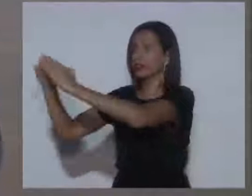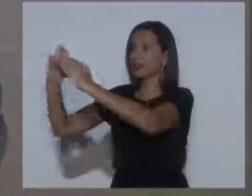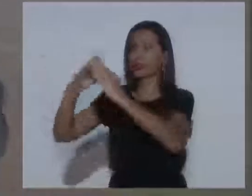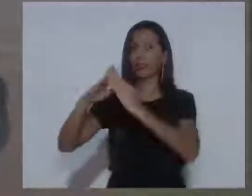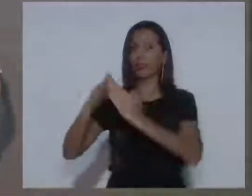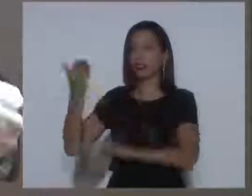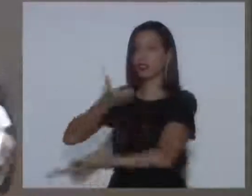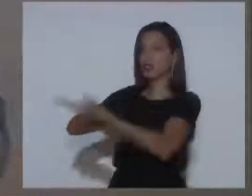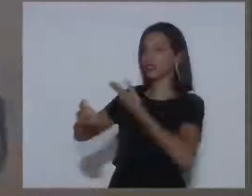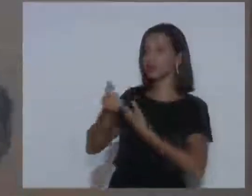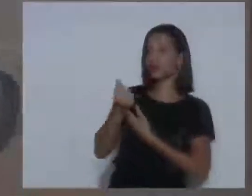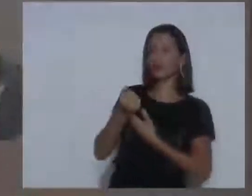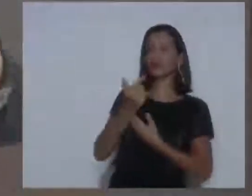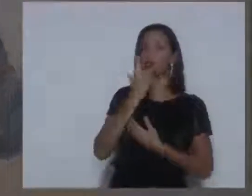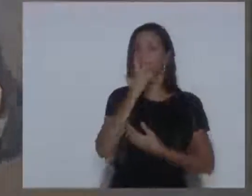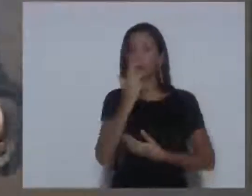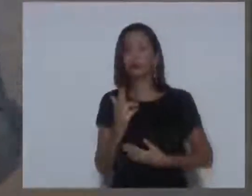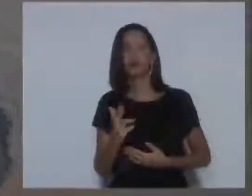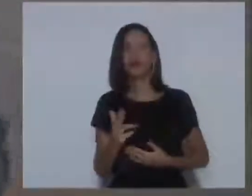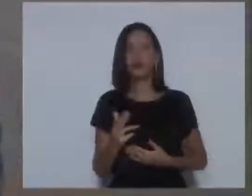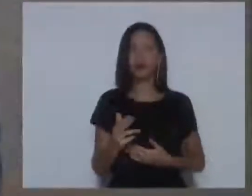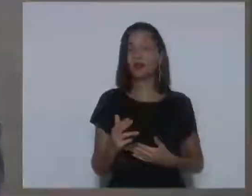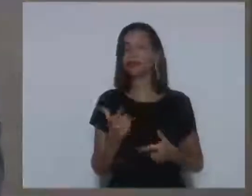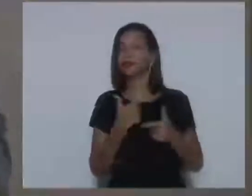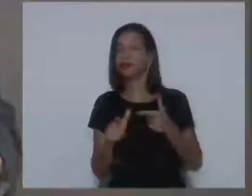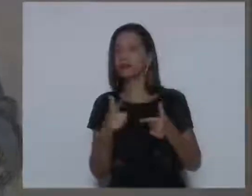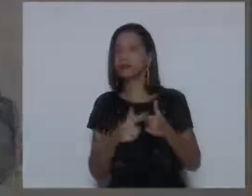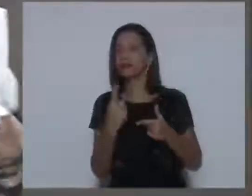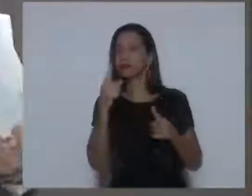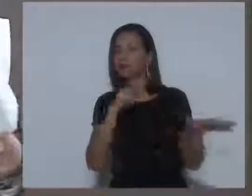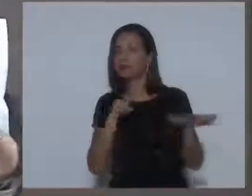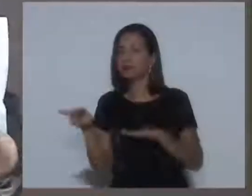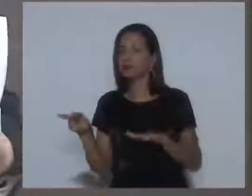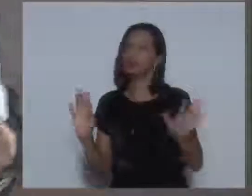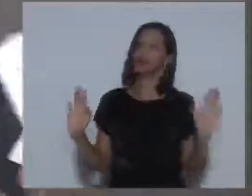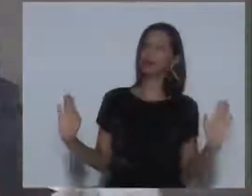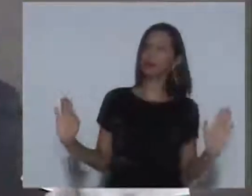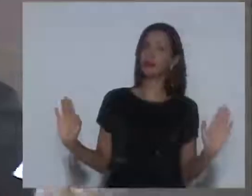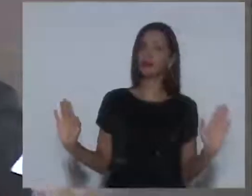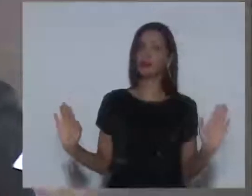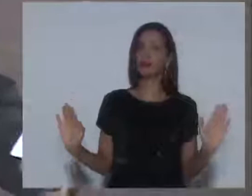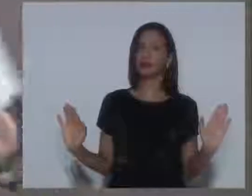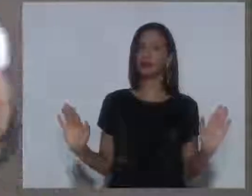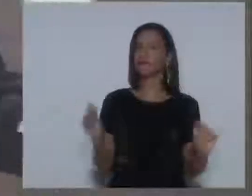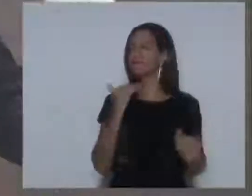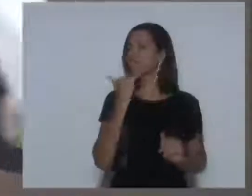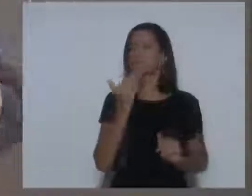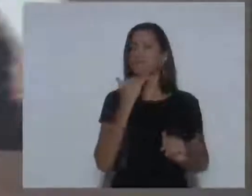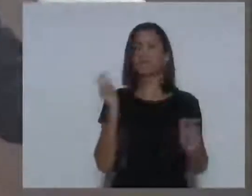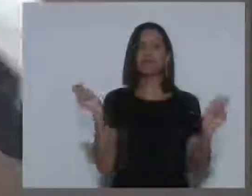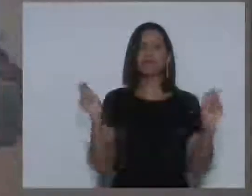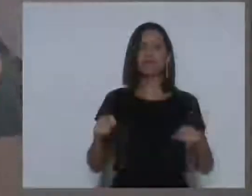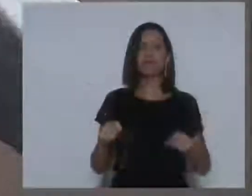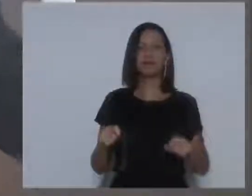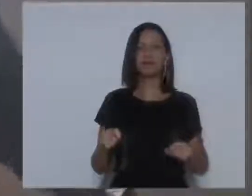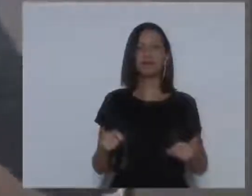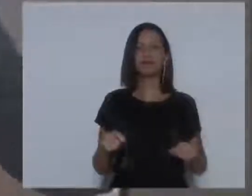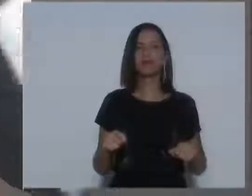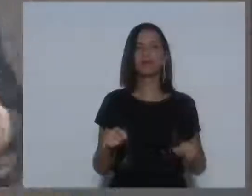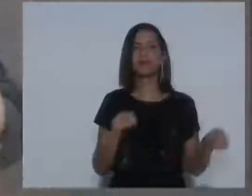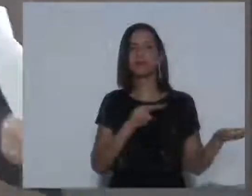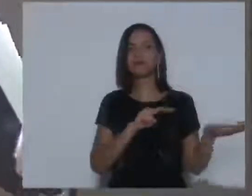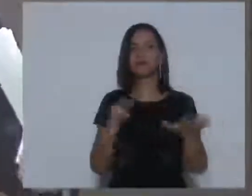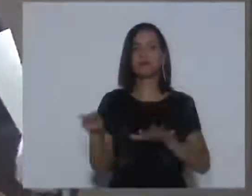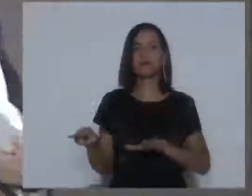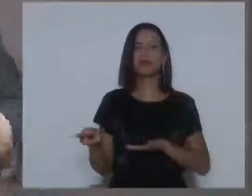duvidar de que isso é residual, que é só esse problema de uma semana. Por quê? Não é possível. Gente da cidade toda, de condomínio, dos bairros